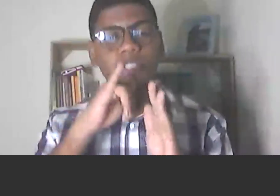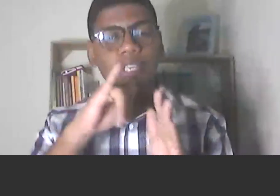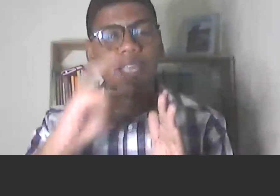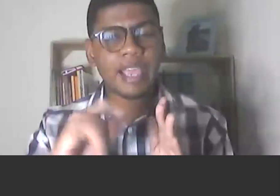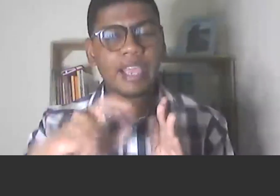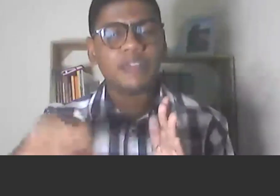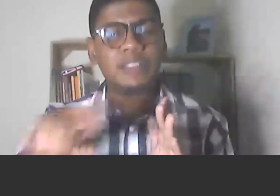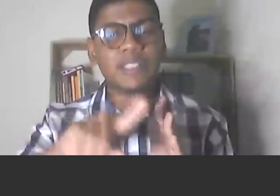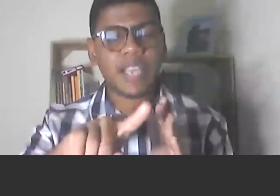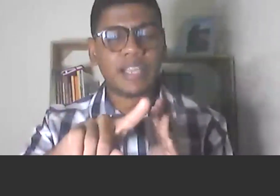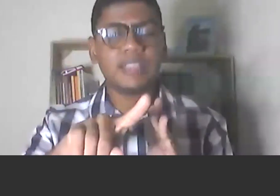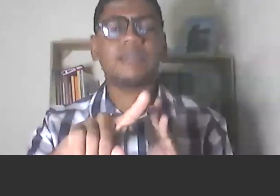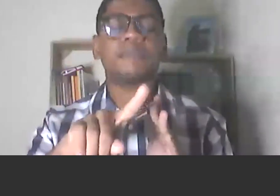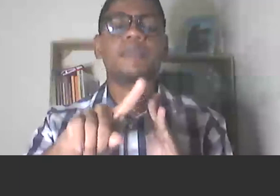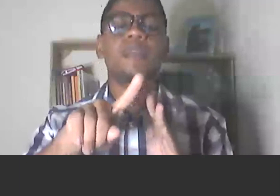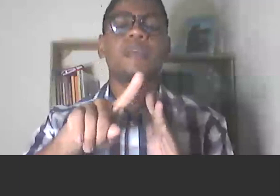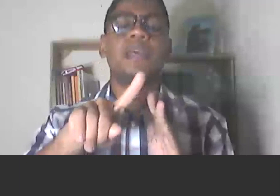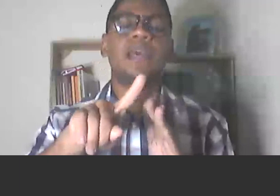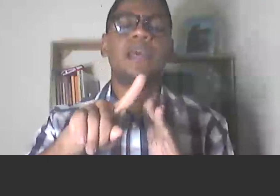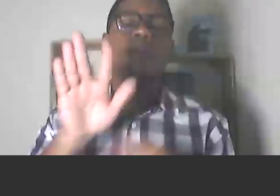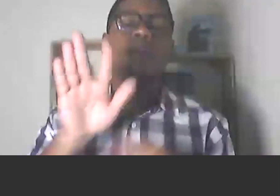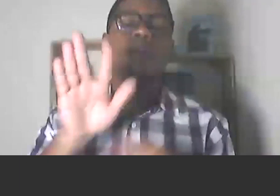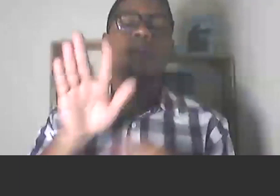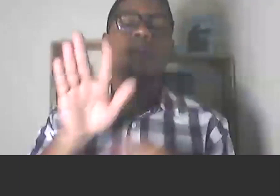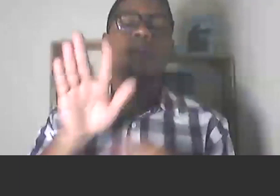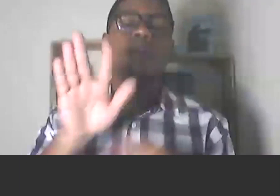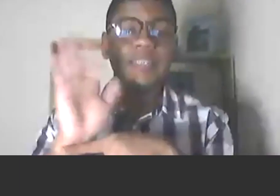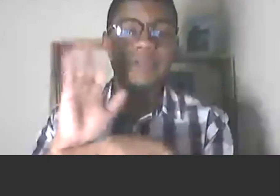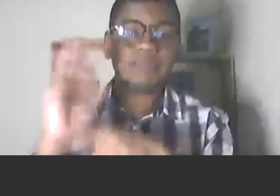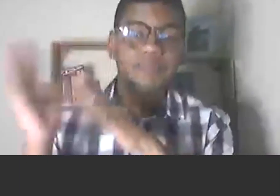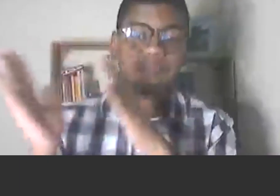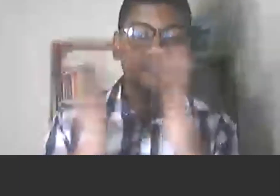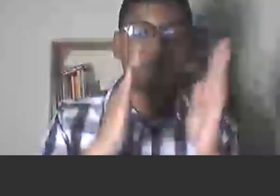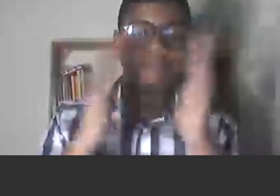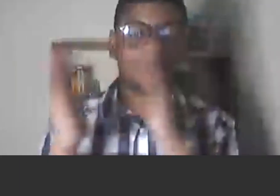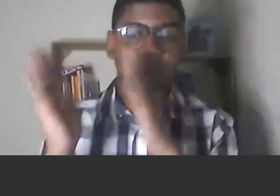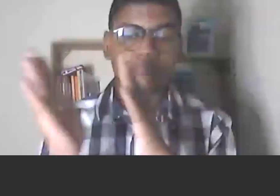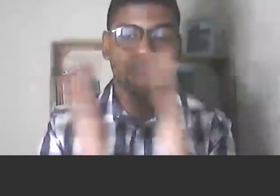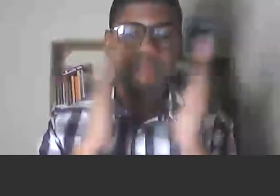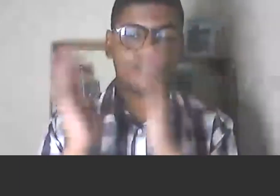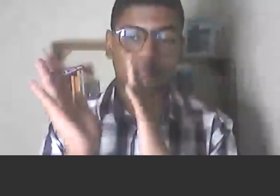Antes, eu indiquei a vocês uma série